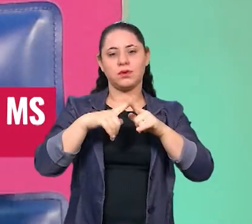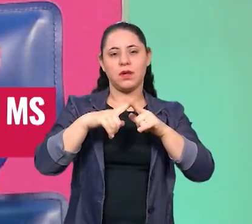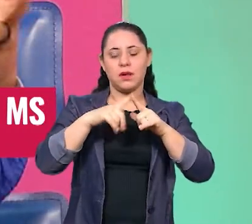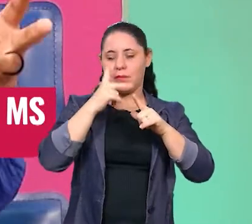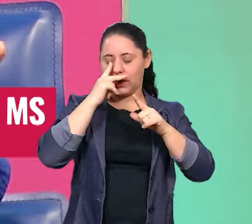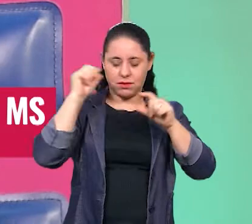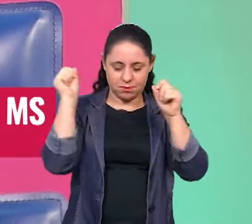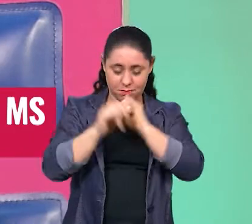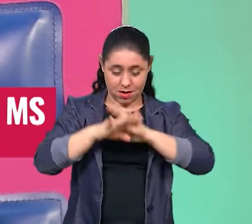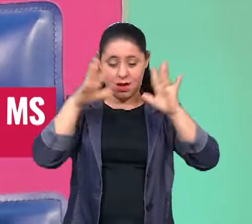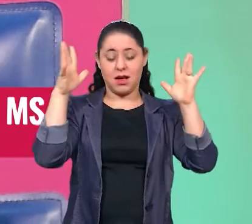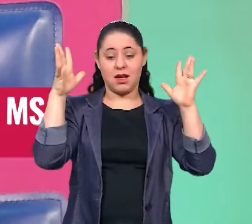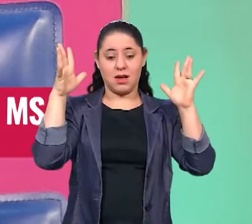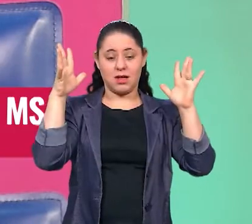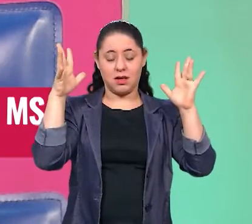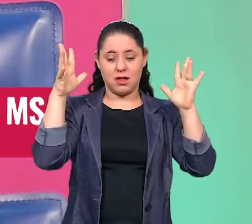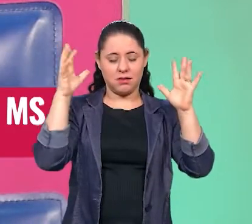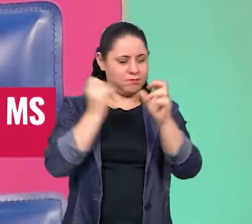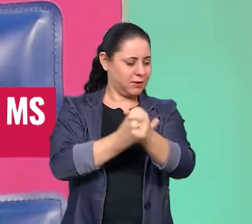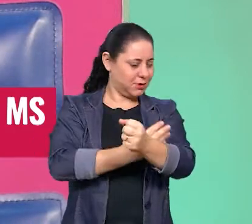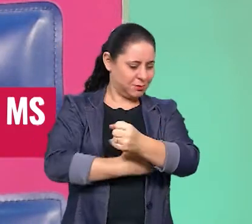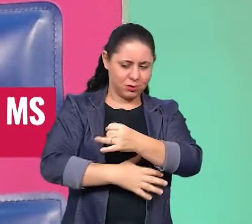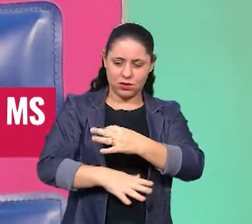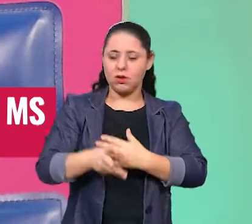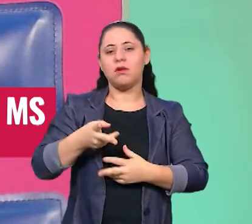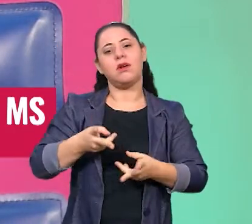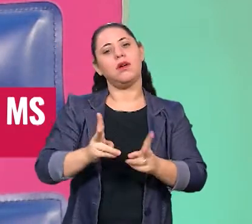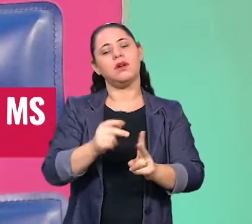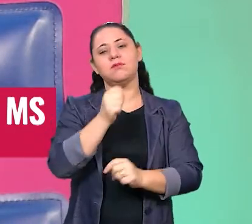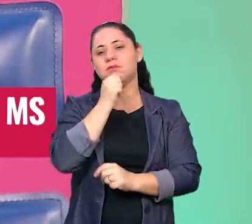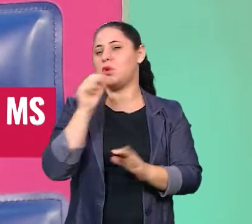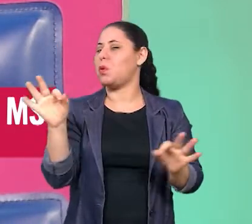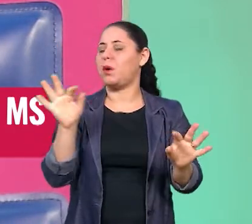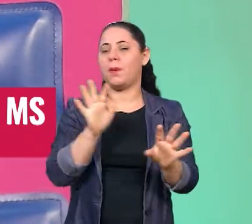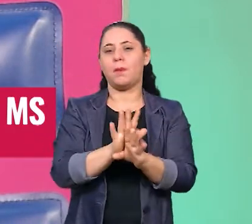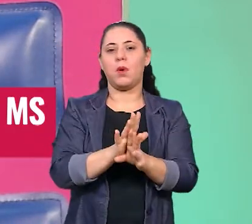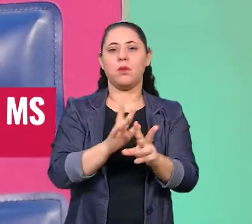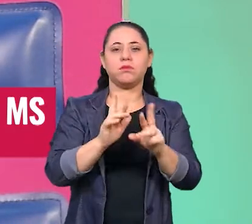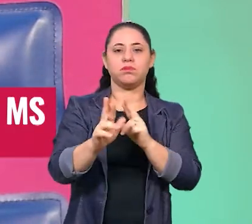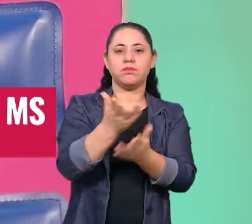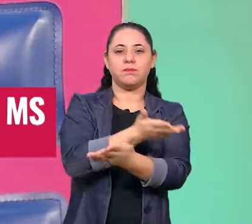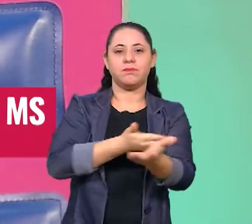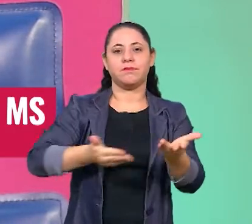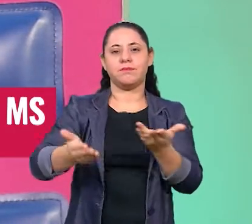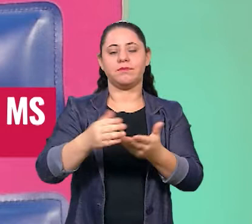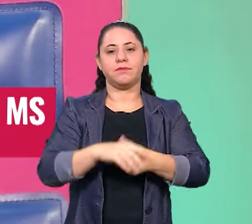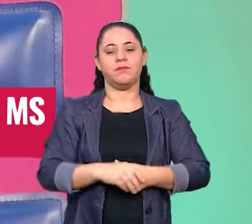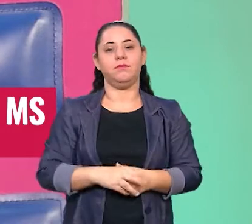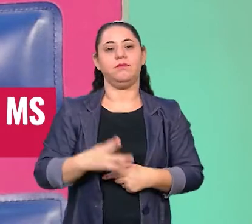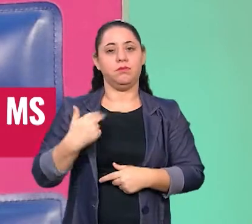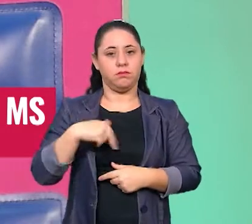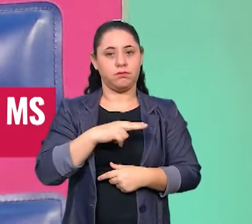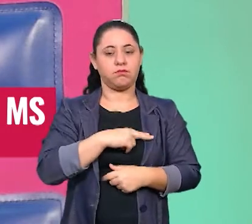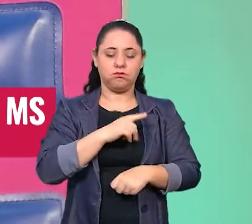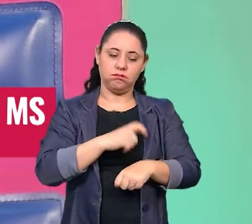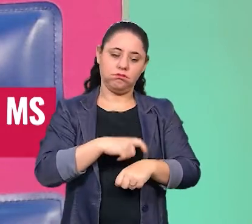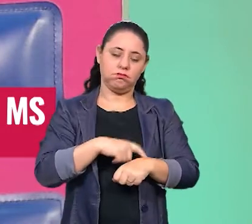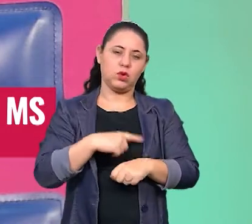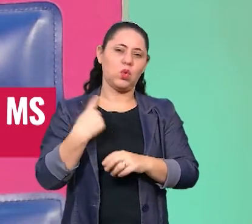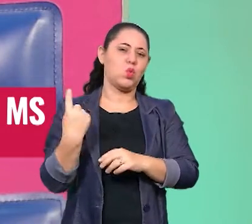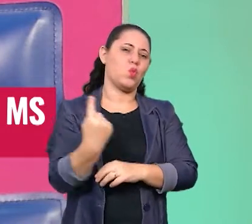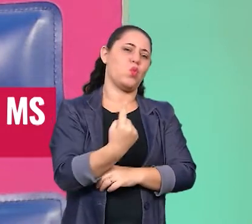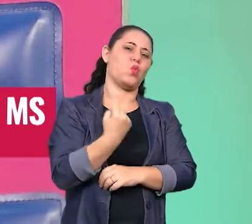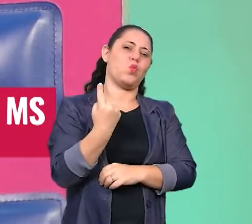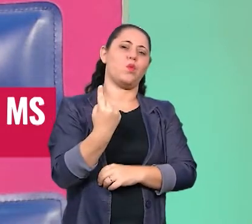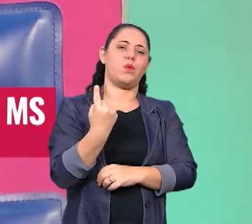não passou, né? Esse momento assim, essa integração. Para a gente foi um momento assim único e para eles muito mais, né?